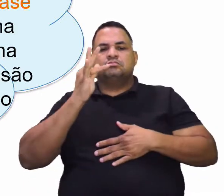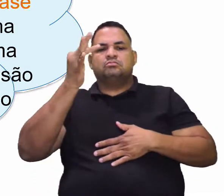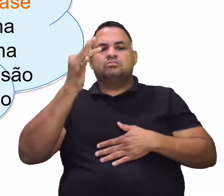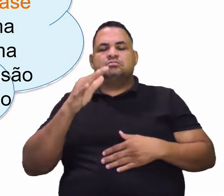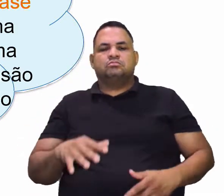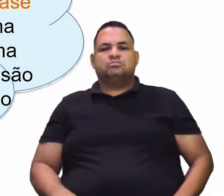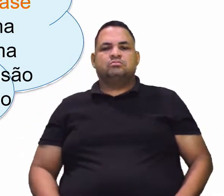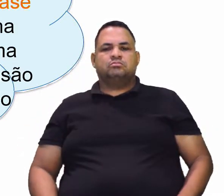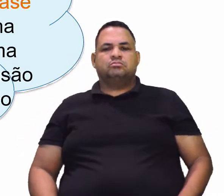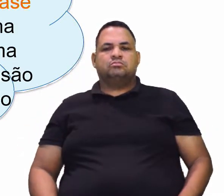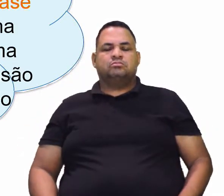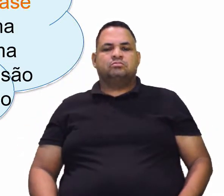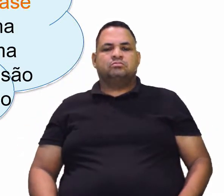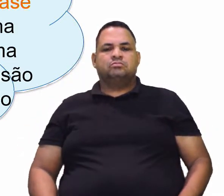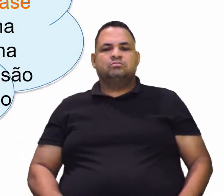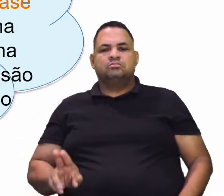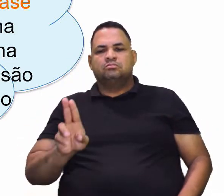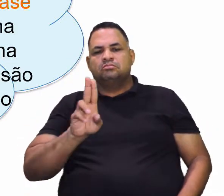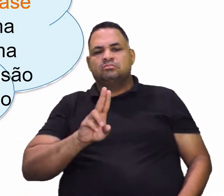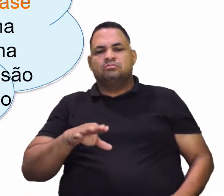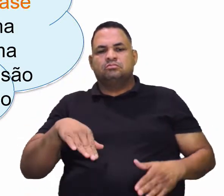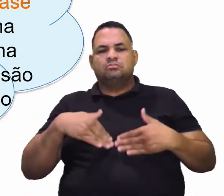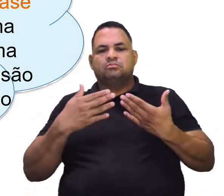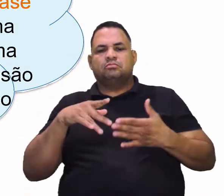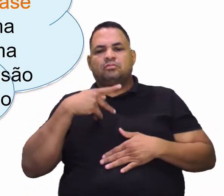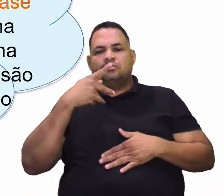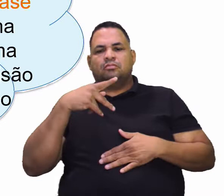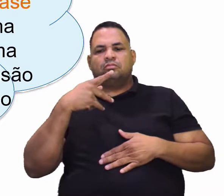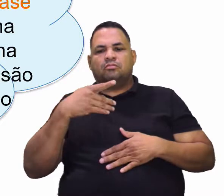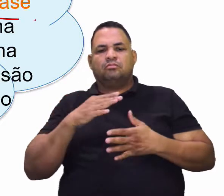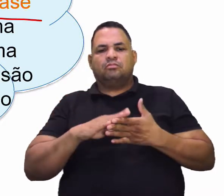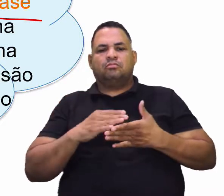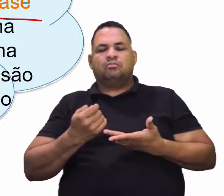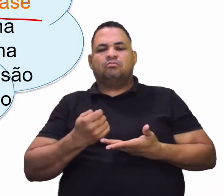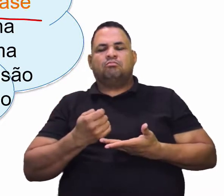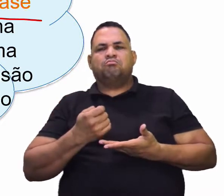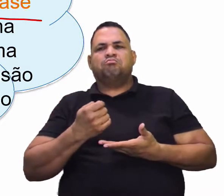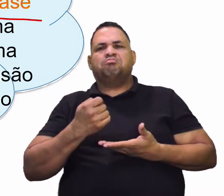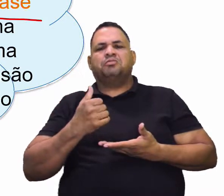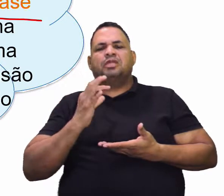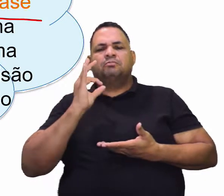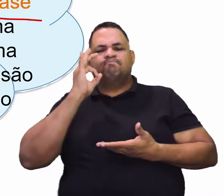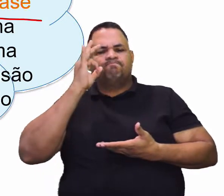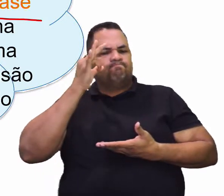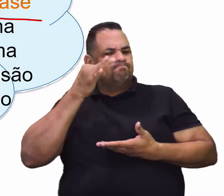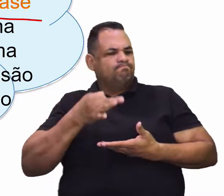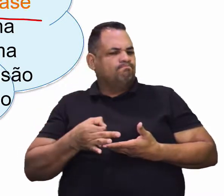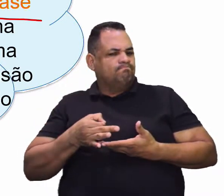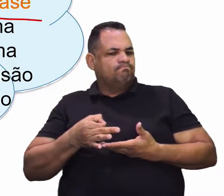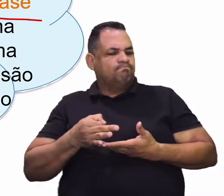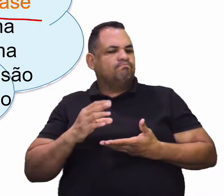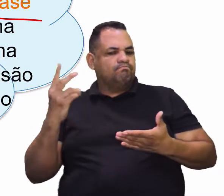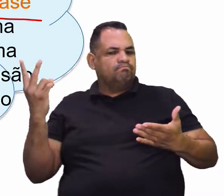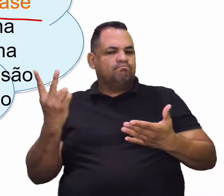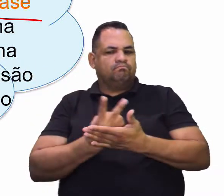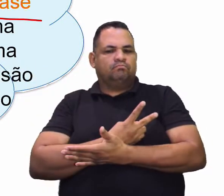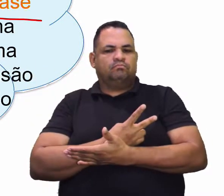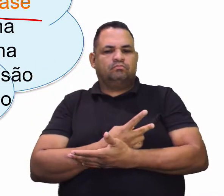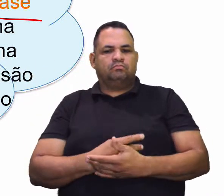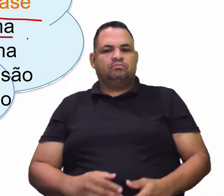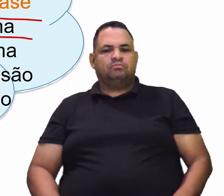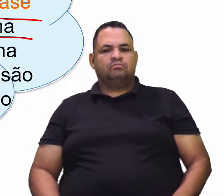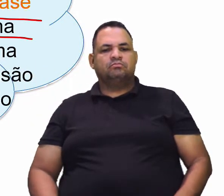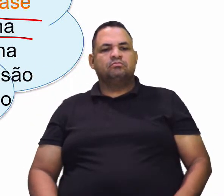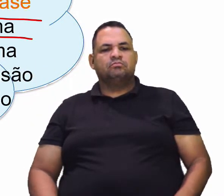futuro, ele é uma estrutura usada quando falamos sobre algo no futuro que temos quase certeza de que vai